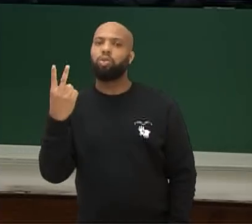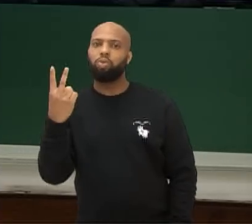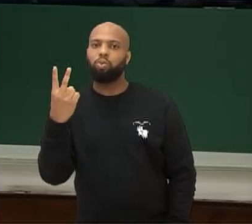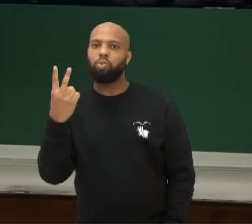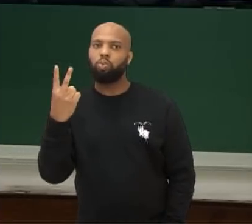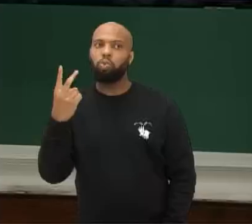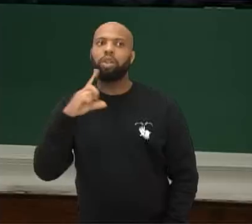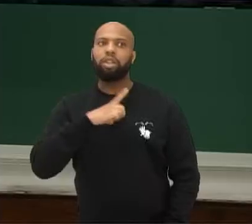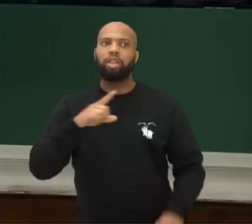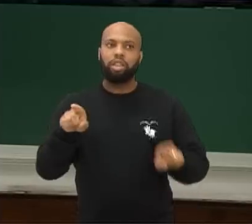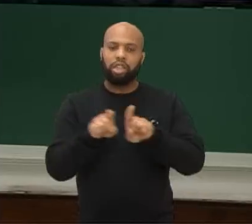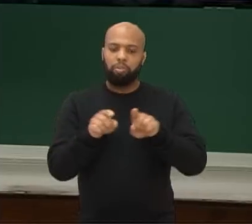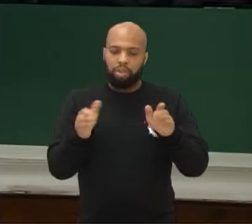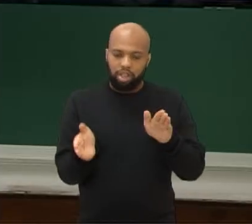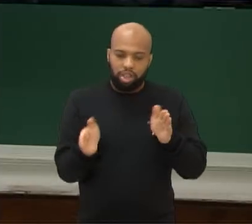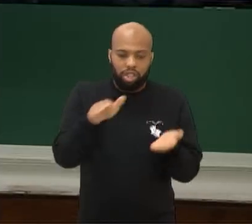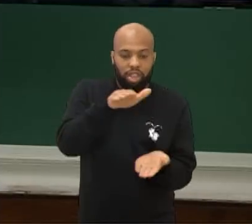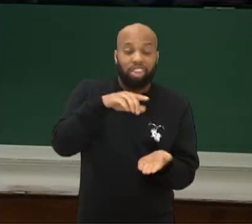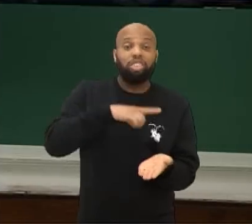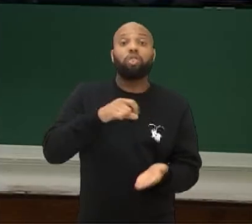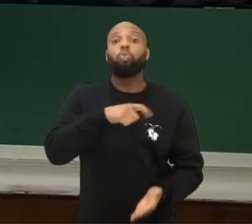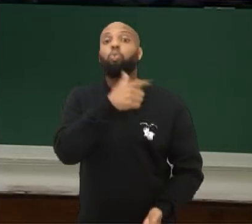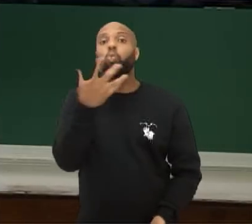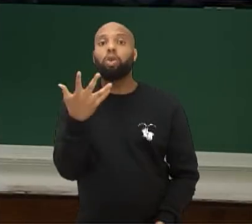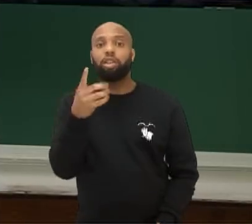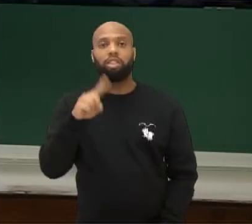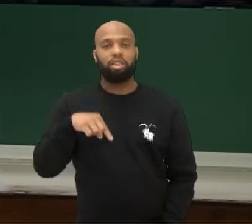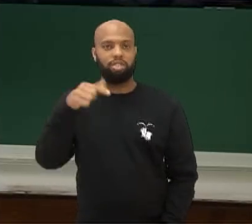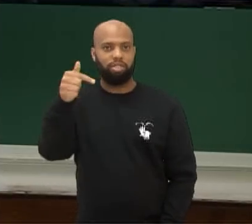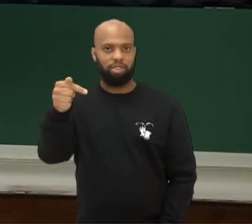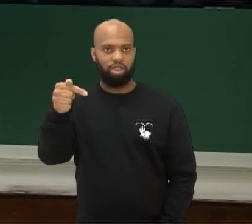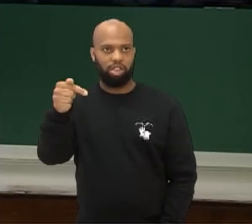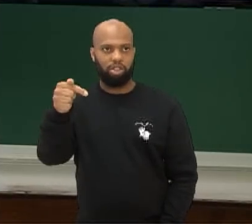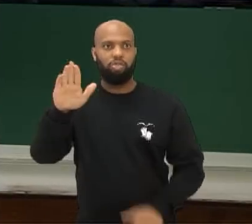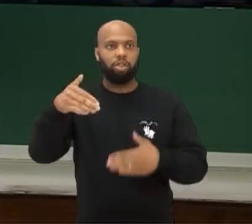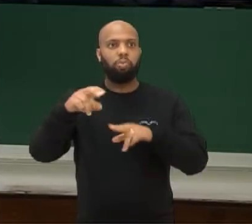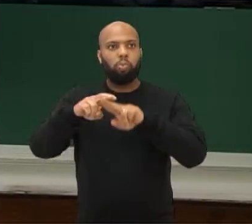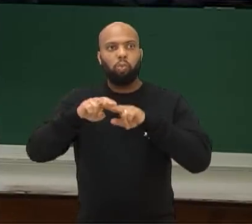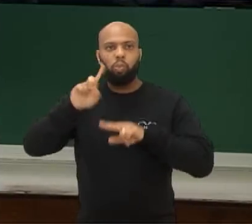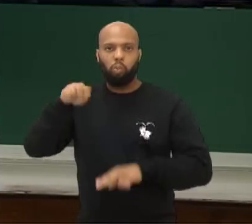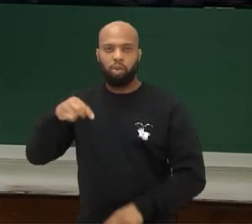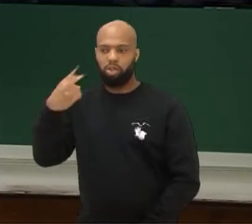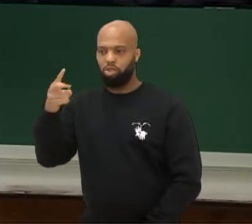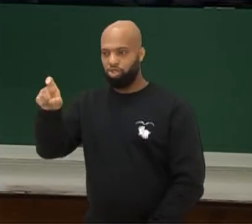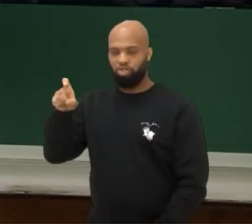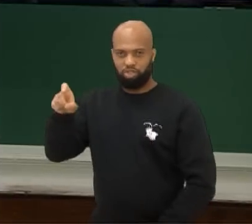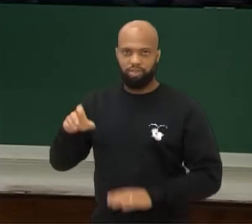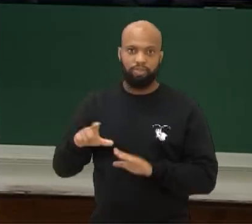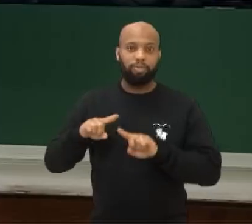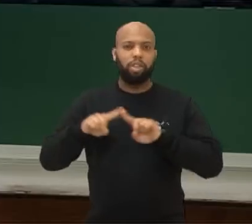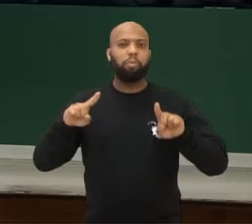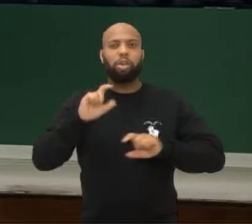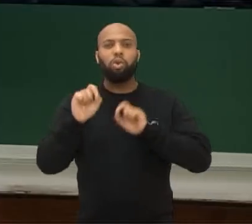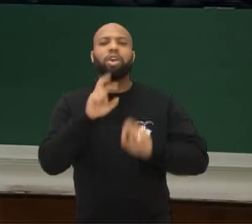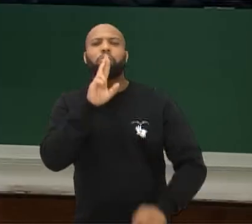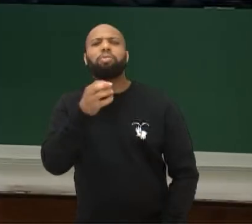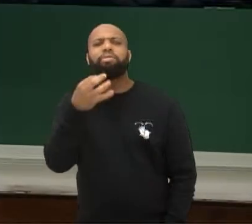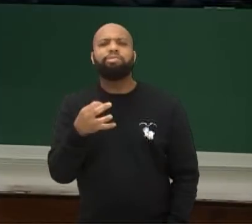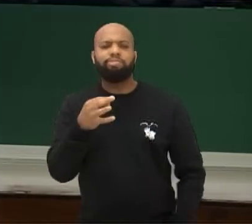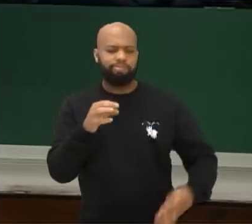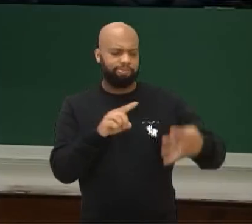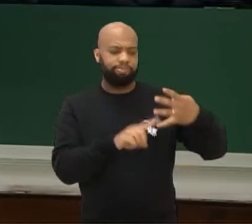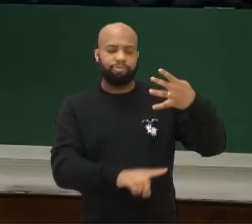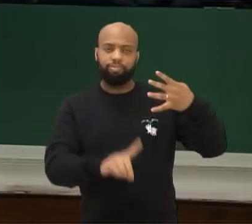valor desconhecido, ok? Então, a opção correta desse exercício é a letra D, 7